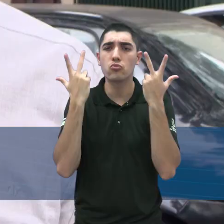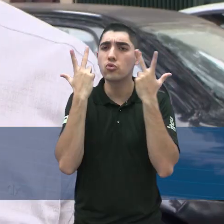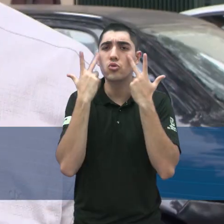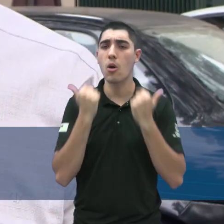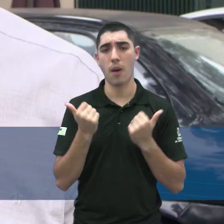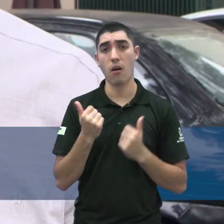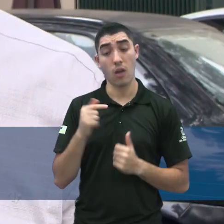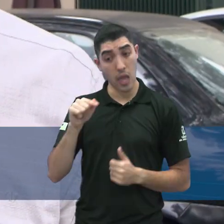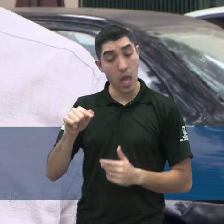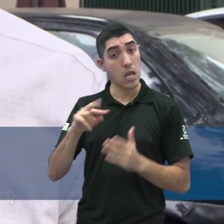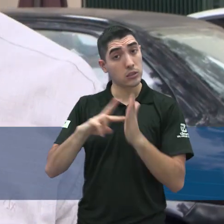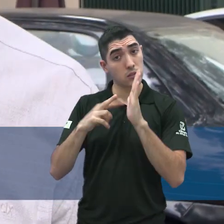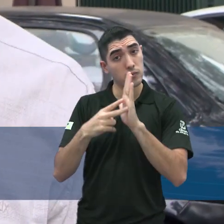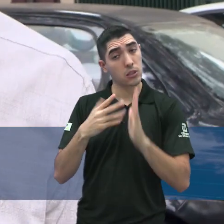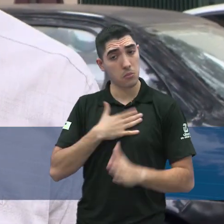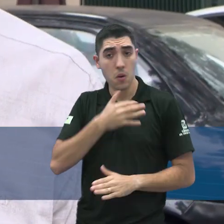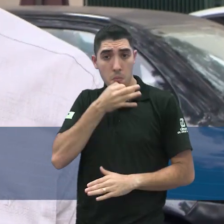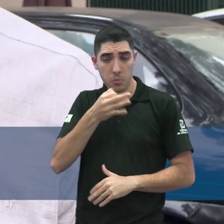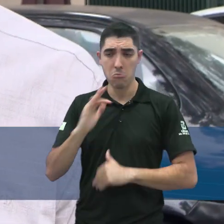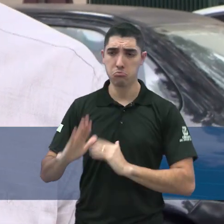evolução grande que está tendo